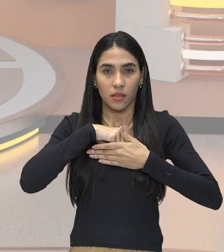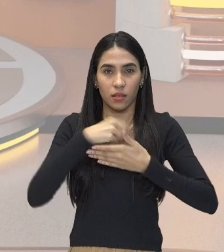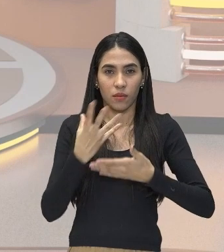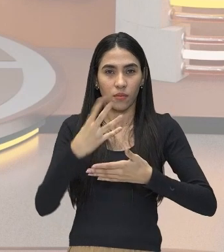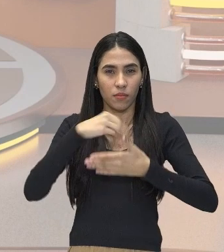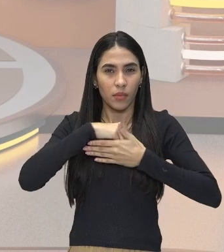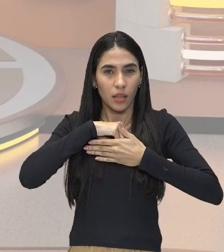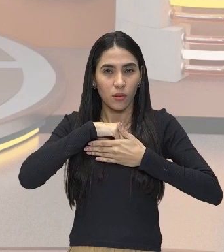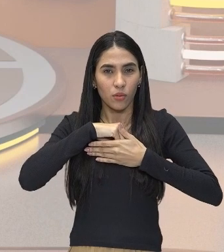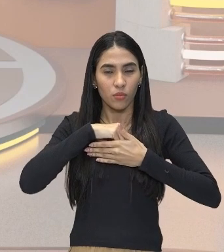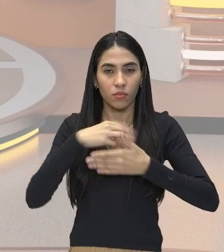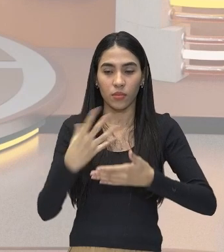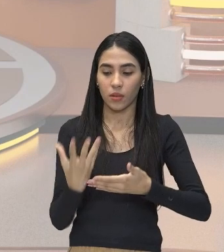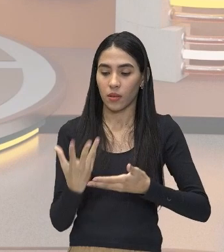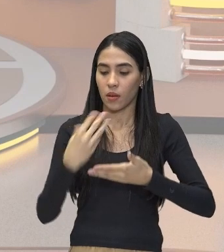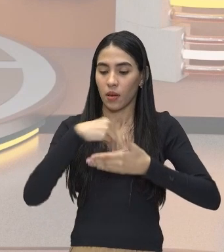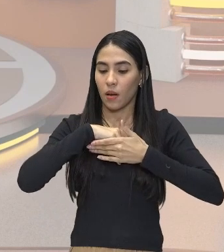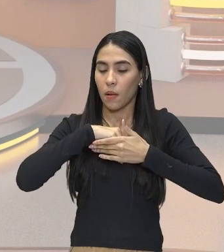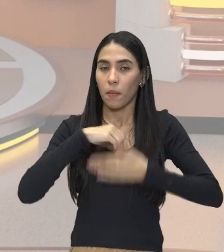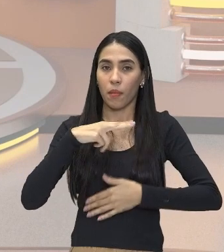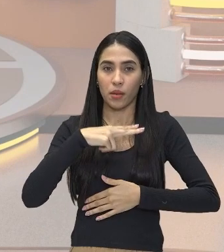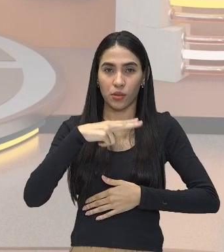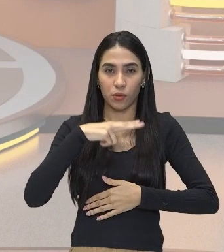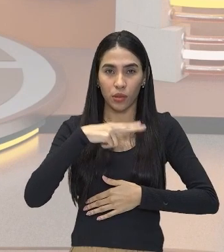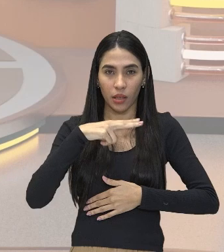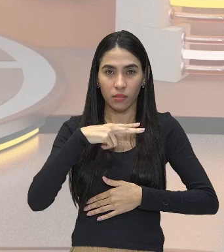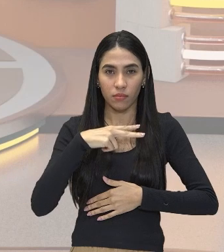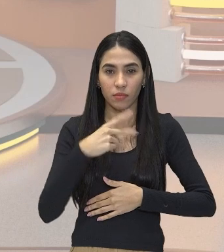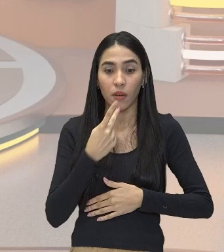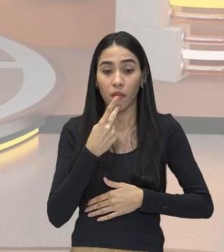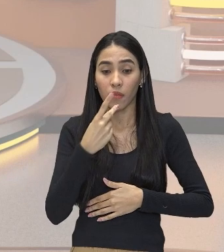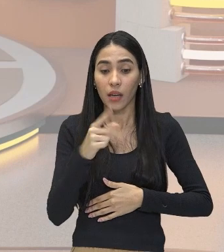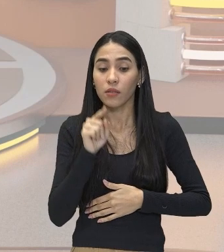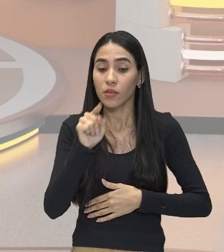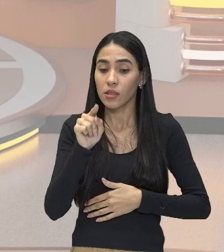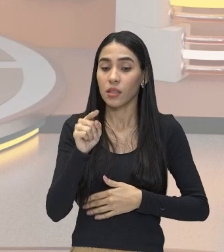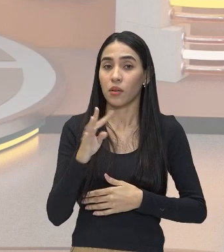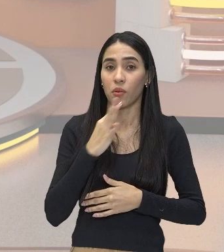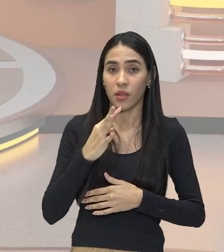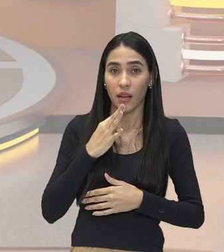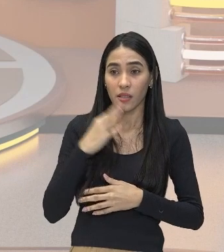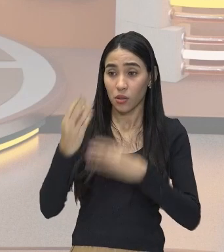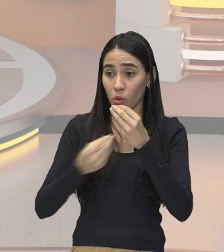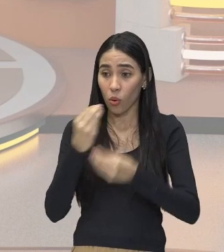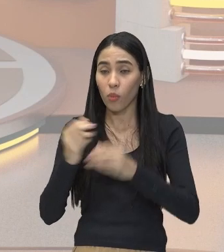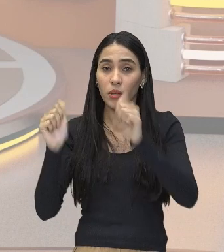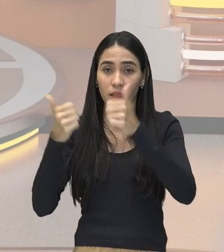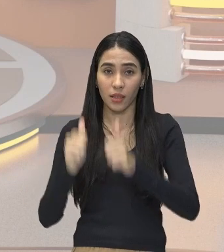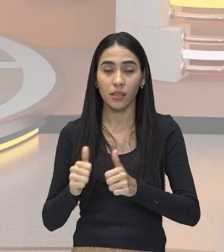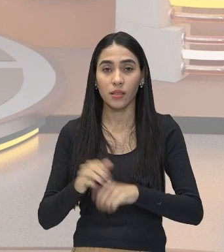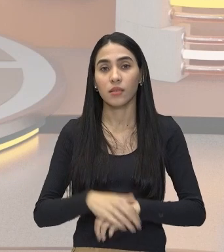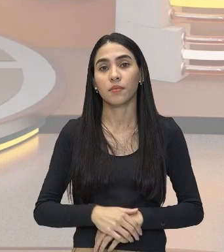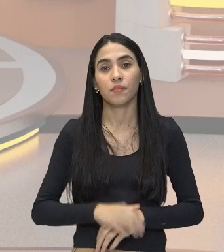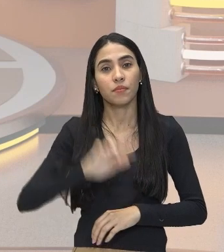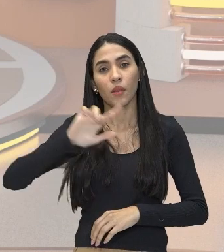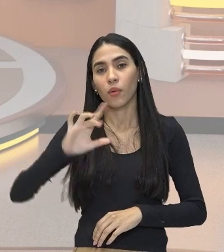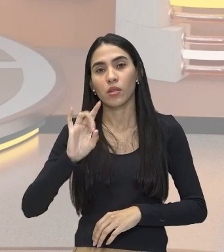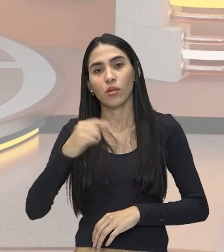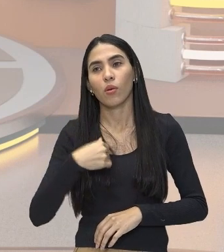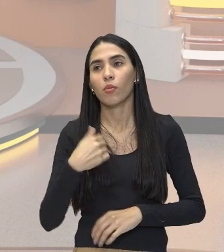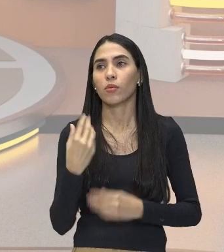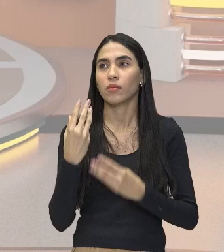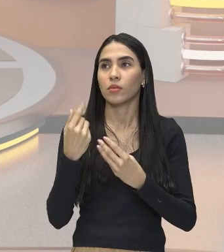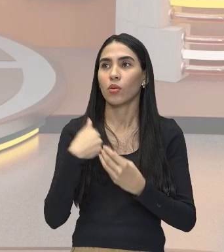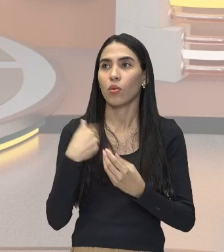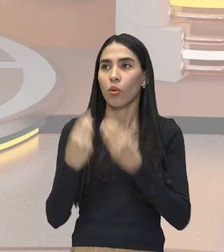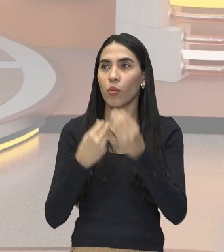mais profundo, é algo que diz o que realmente aquele objeto é, e não apenas como eu estou